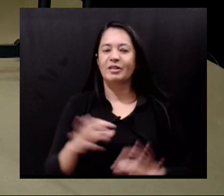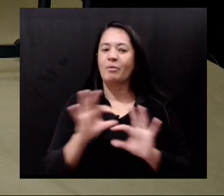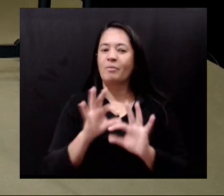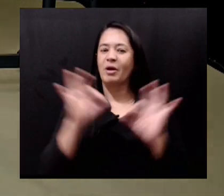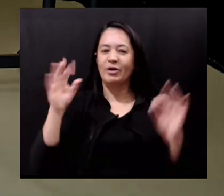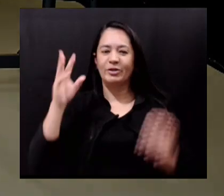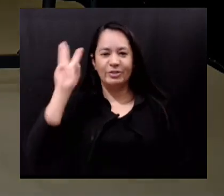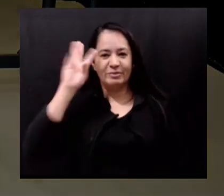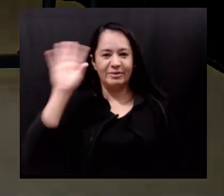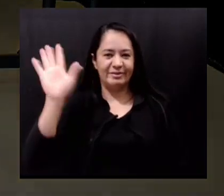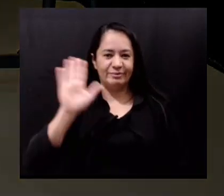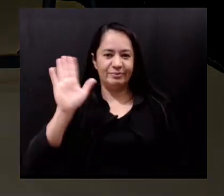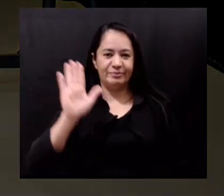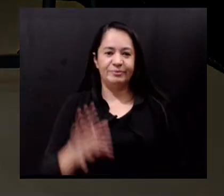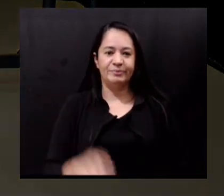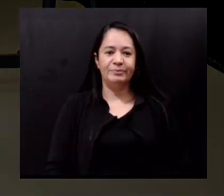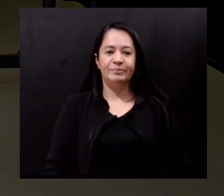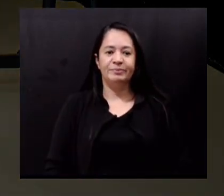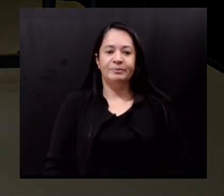Tchau, tchau.